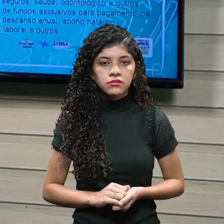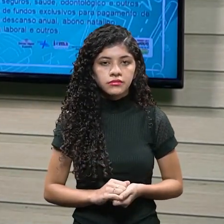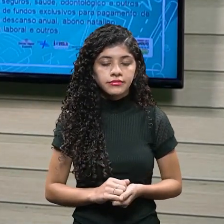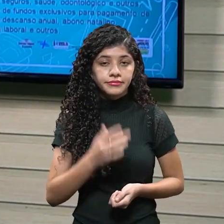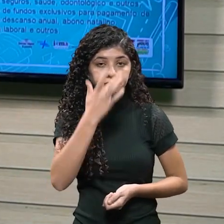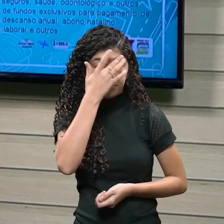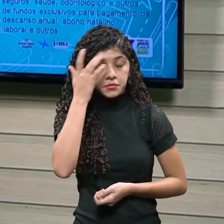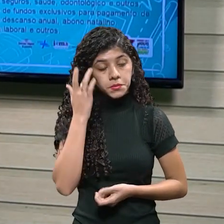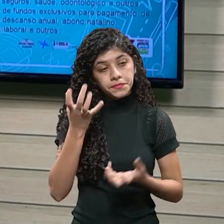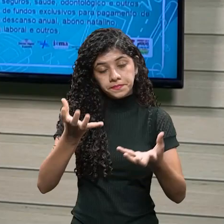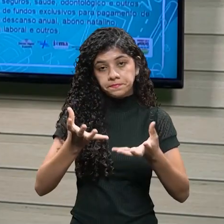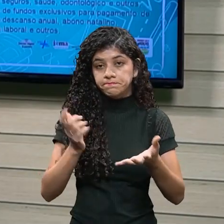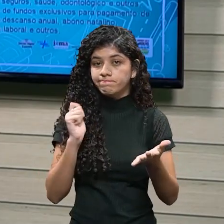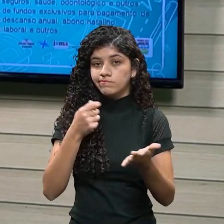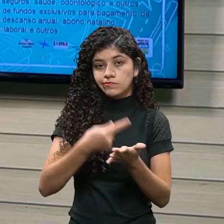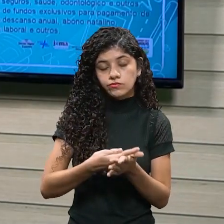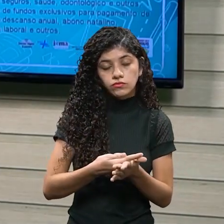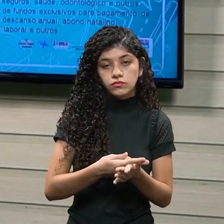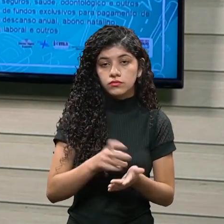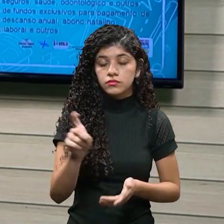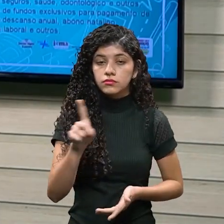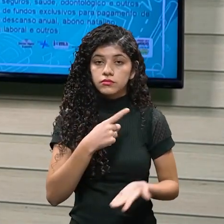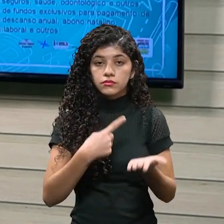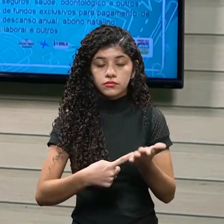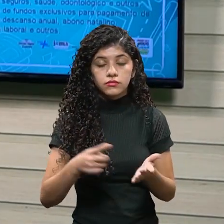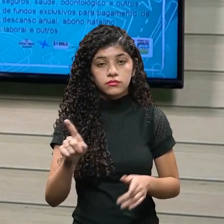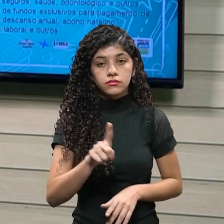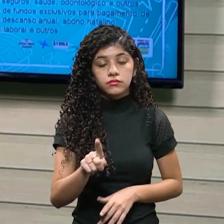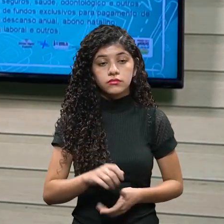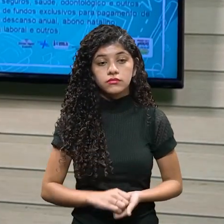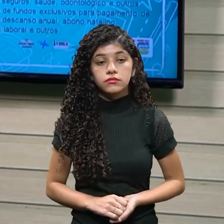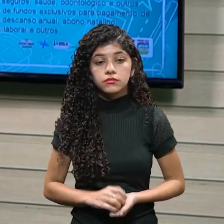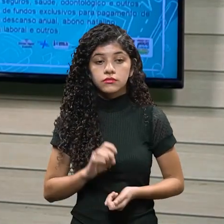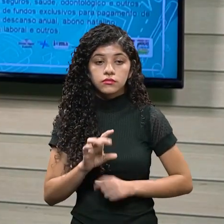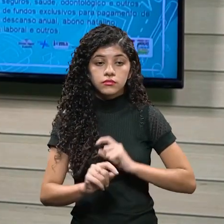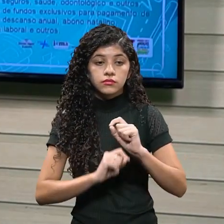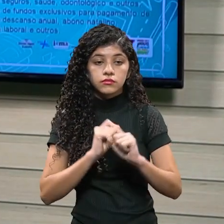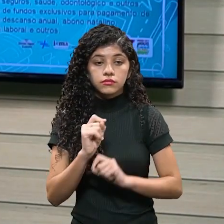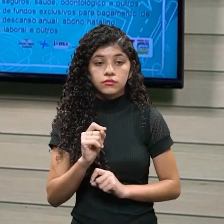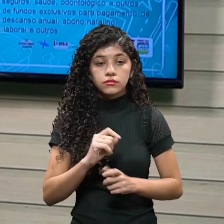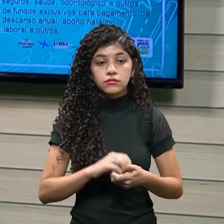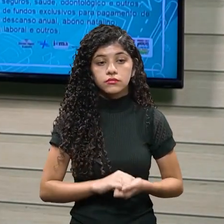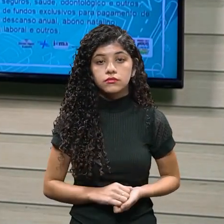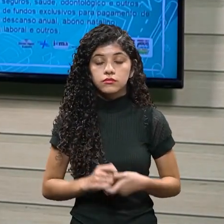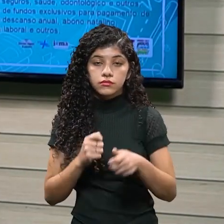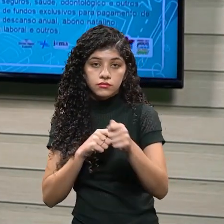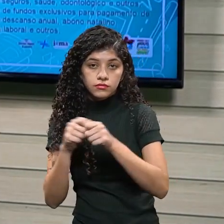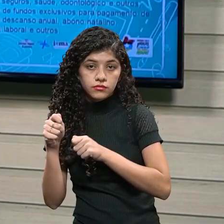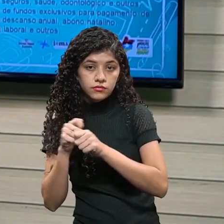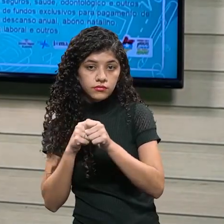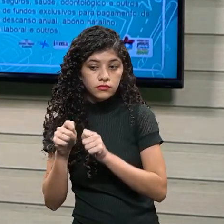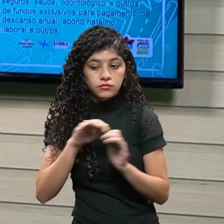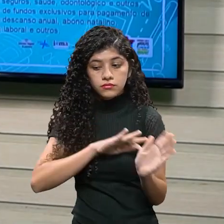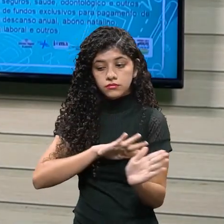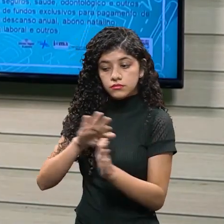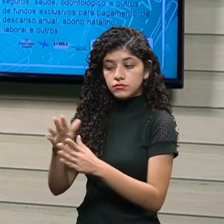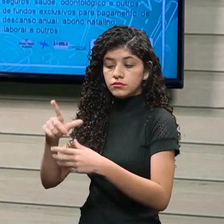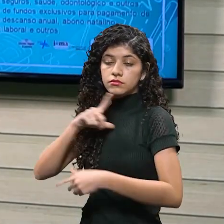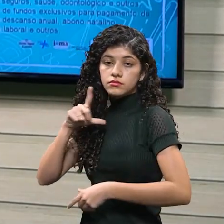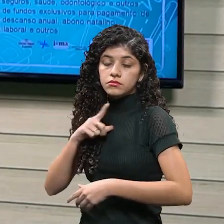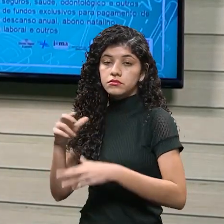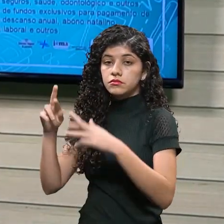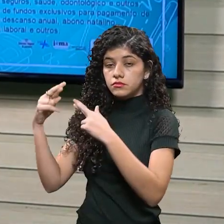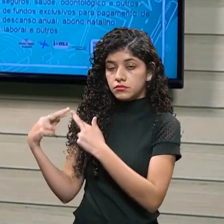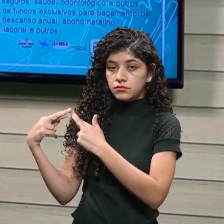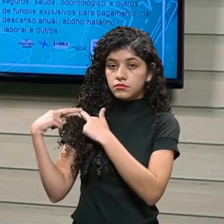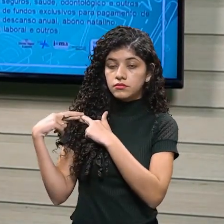de serviço quiser contratar a mão de obra dele. Ele simplesmente aciona lá a parte administrativa da cooperativa, a cooperativa tem todo o trabalho